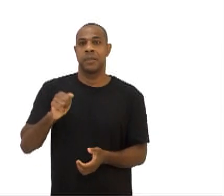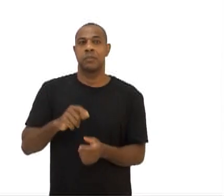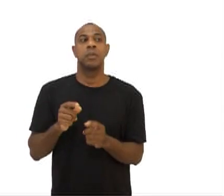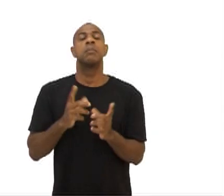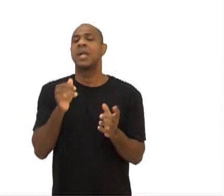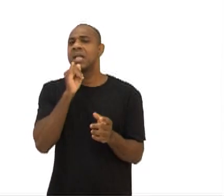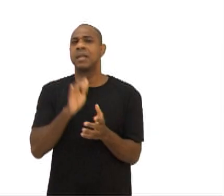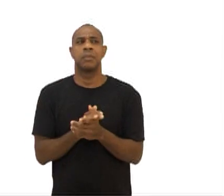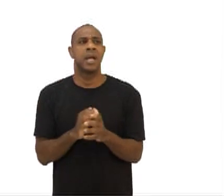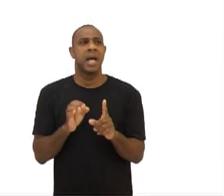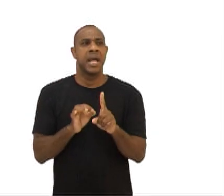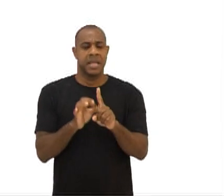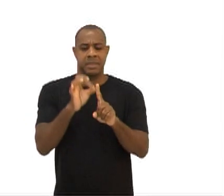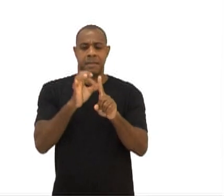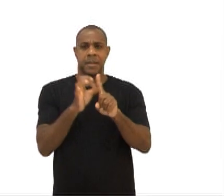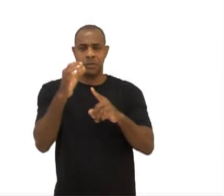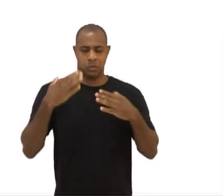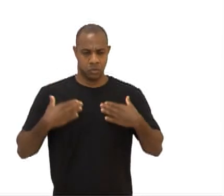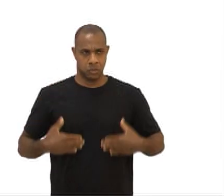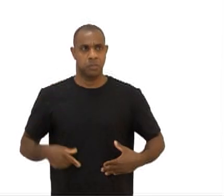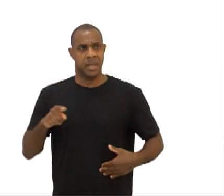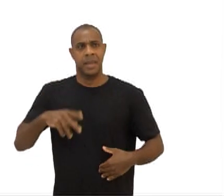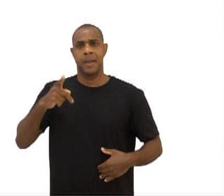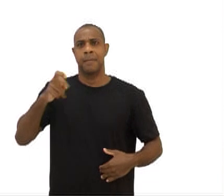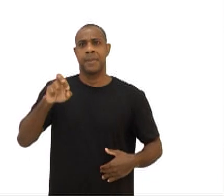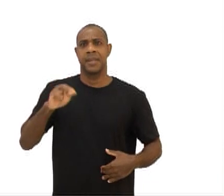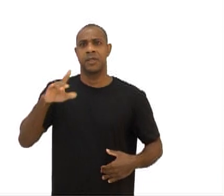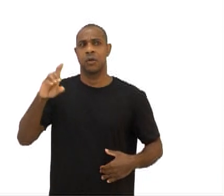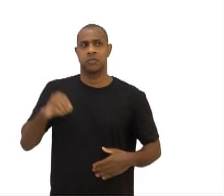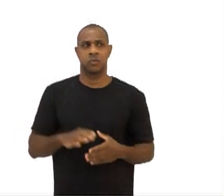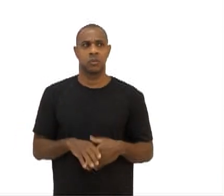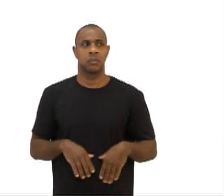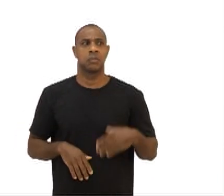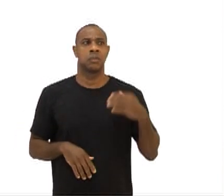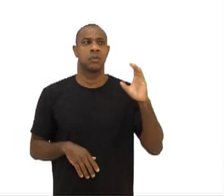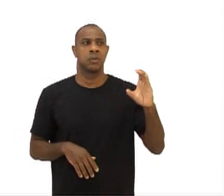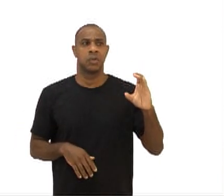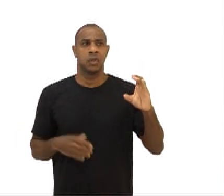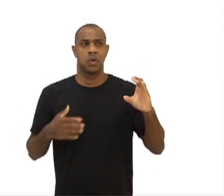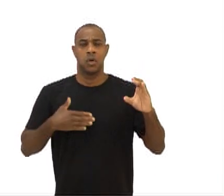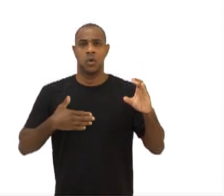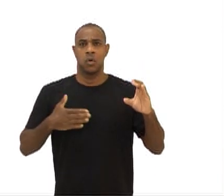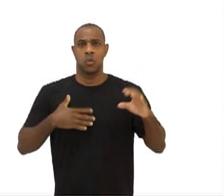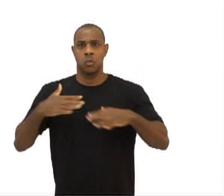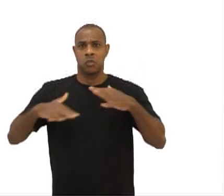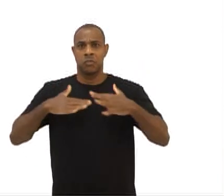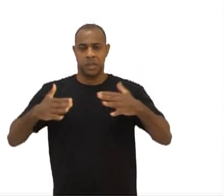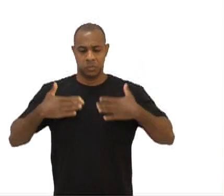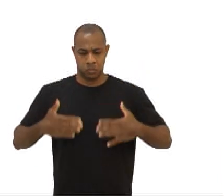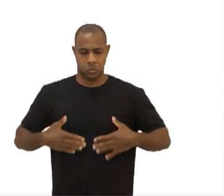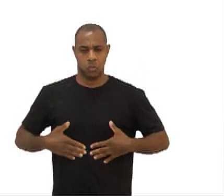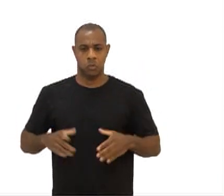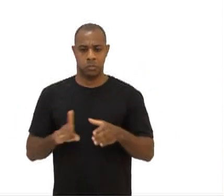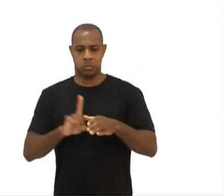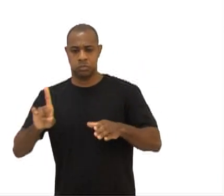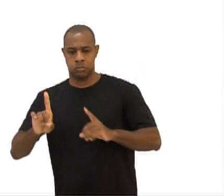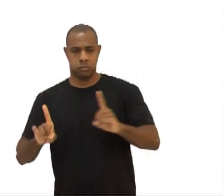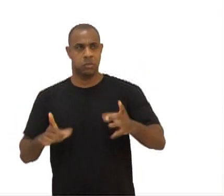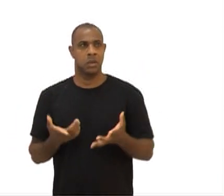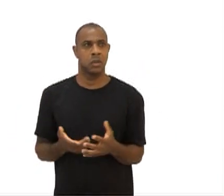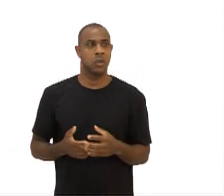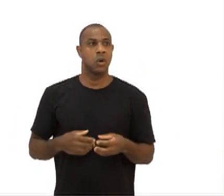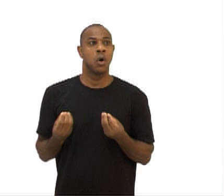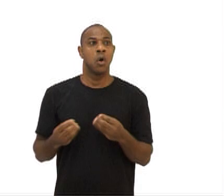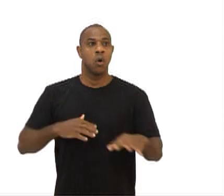do corpo é um fenômeno periódico? O deslocamento de um corpo é um fenômeno periódico? Ou o movimento